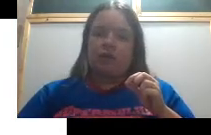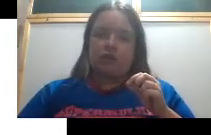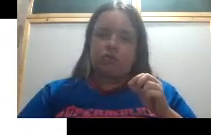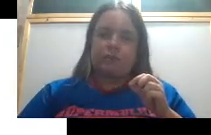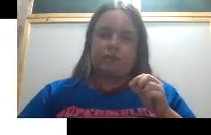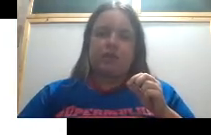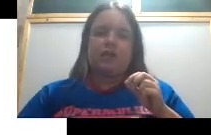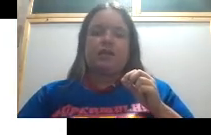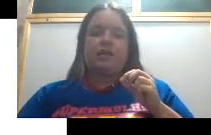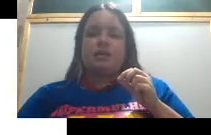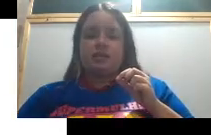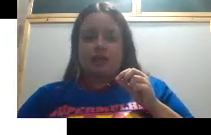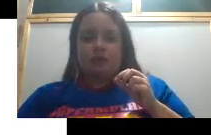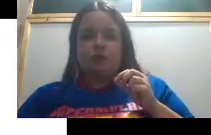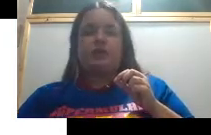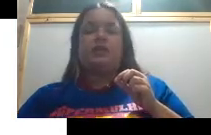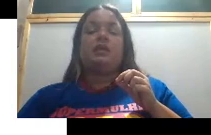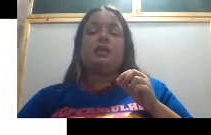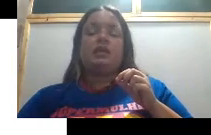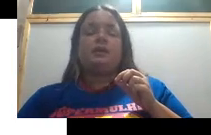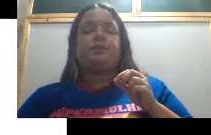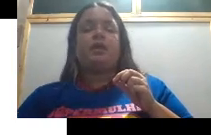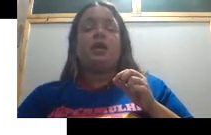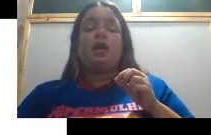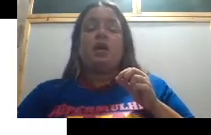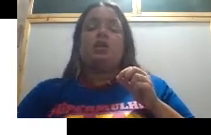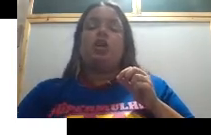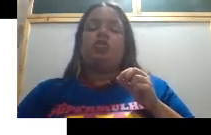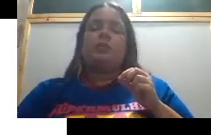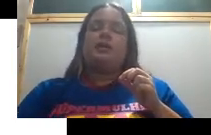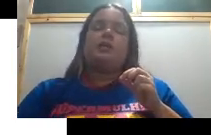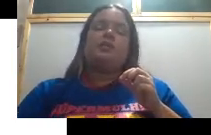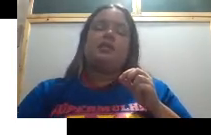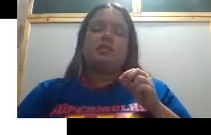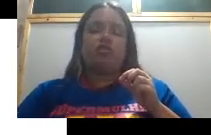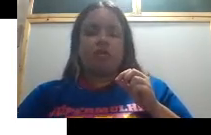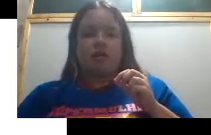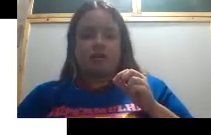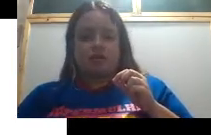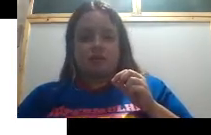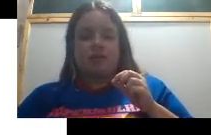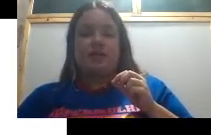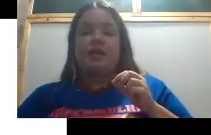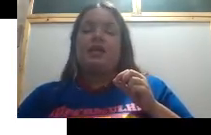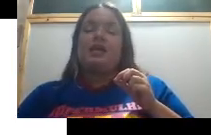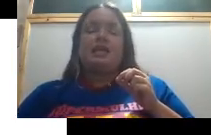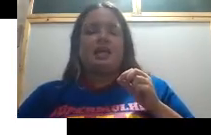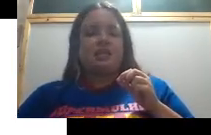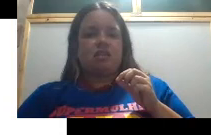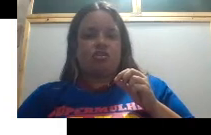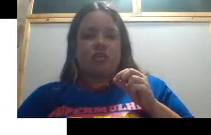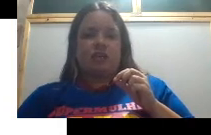o nome Ordem e Progresso eu pego e nós também temos essas estrelas